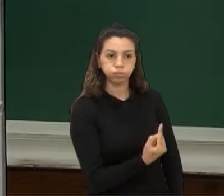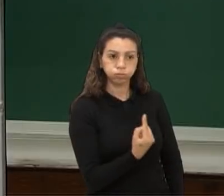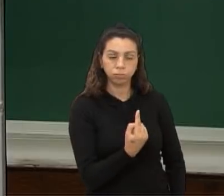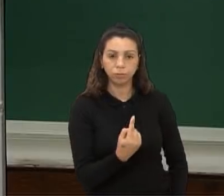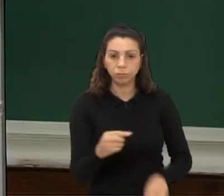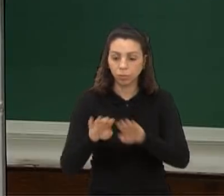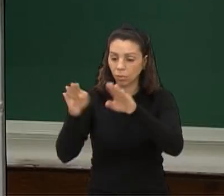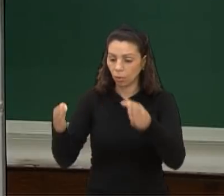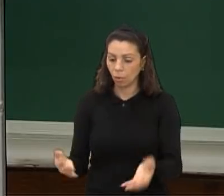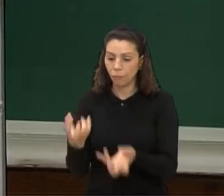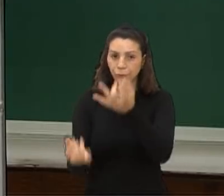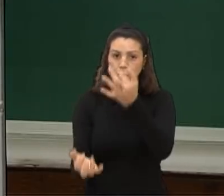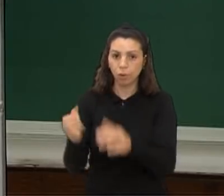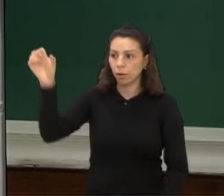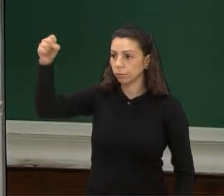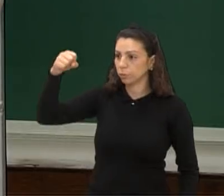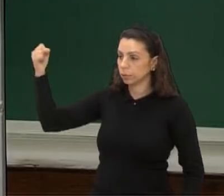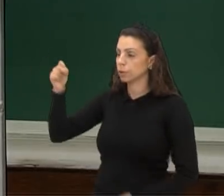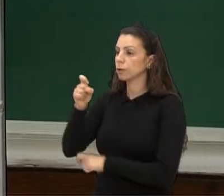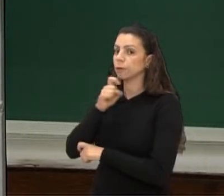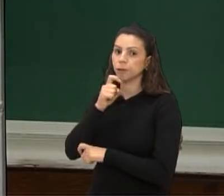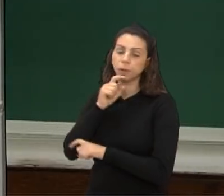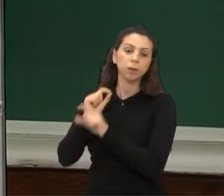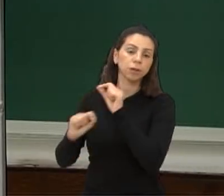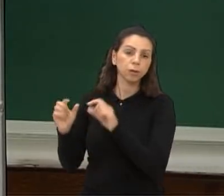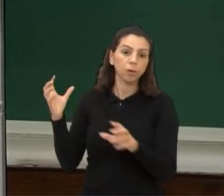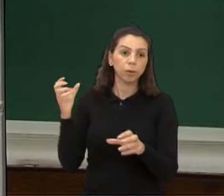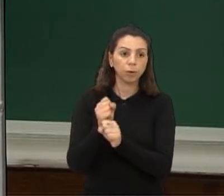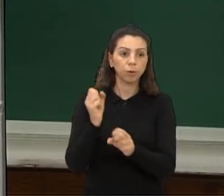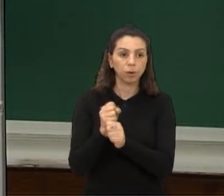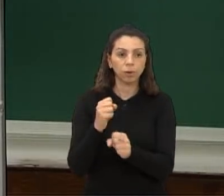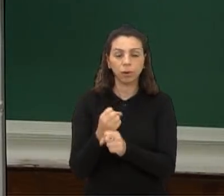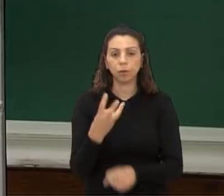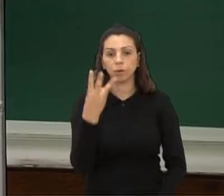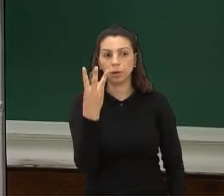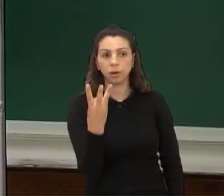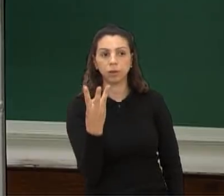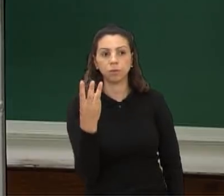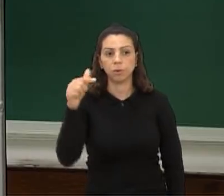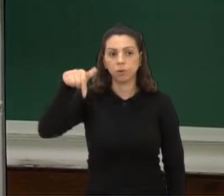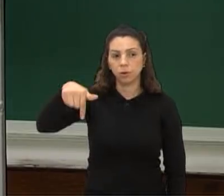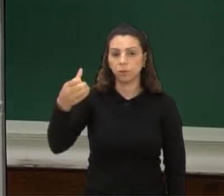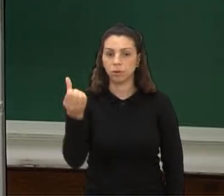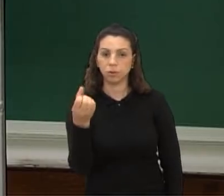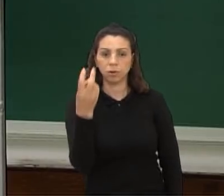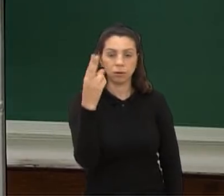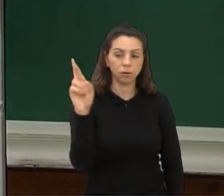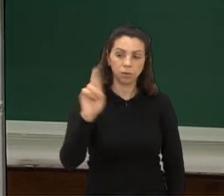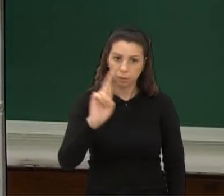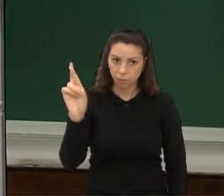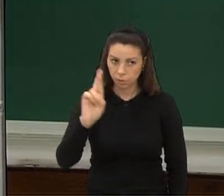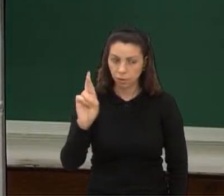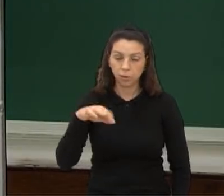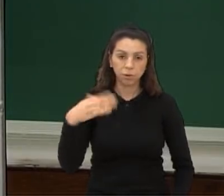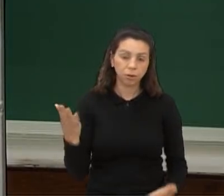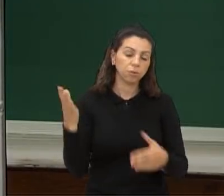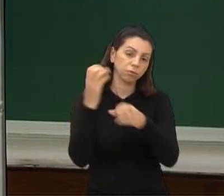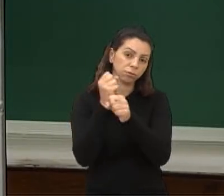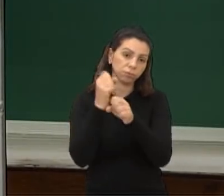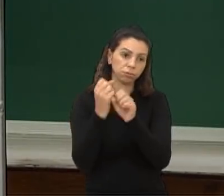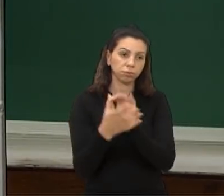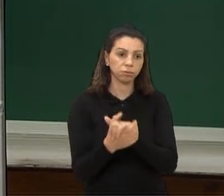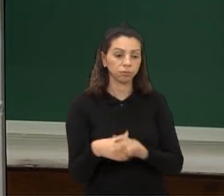que é o preço do liquidificador, tá? Então, o que a professora fez? A professora sabe que a soma